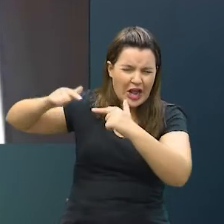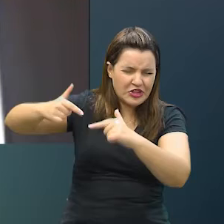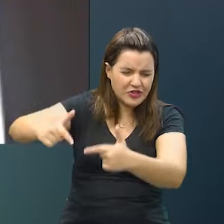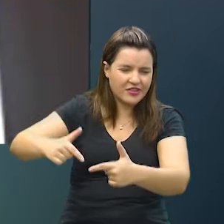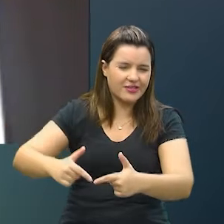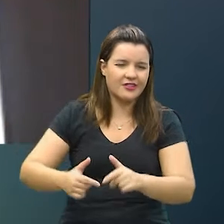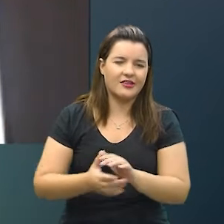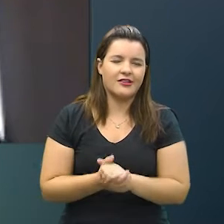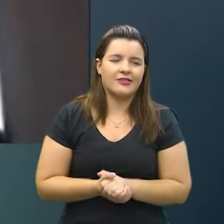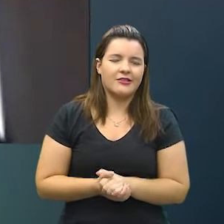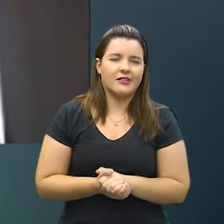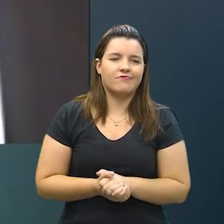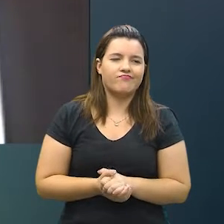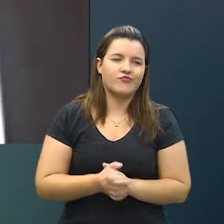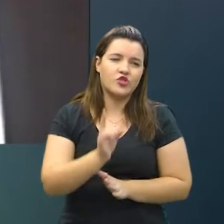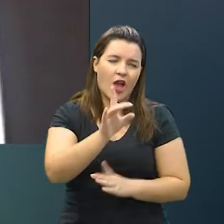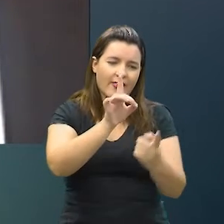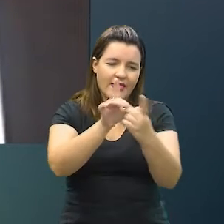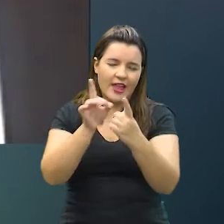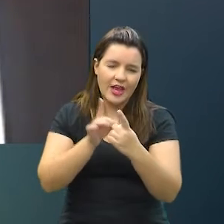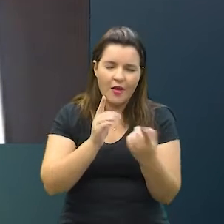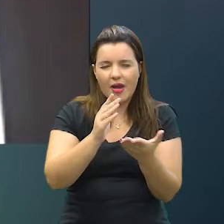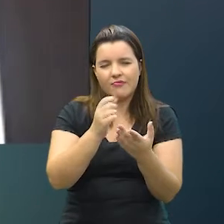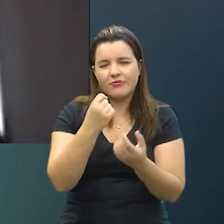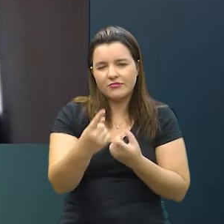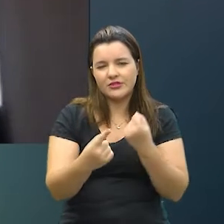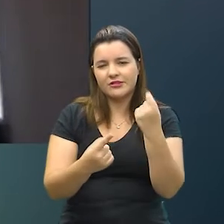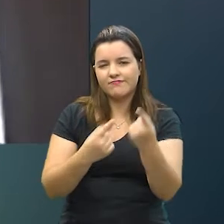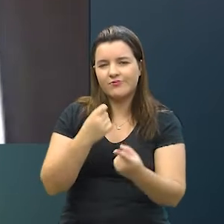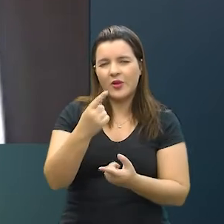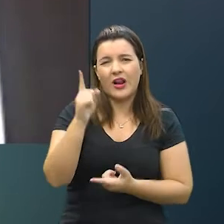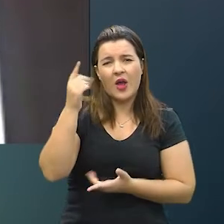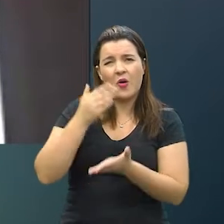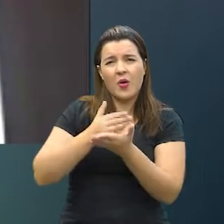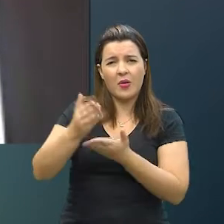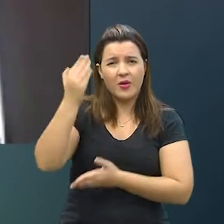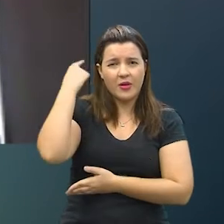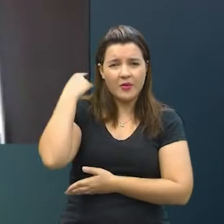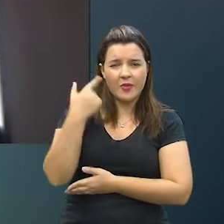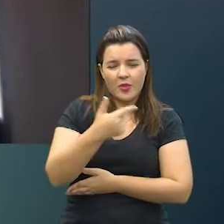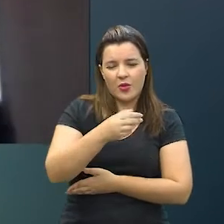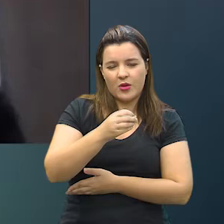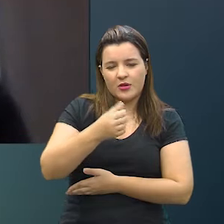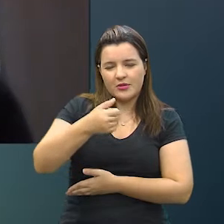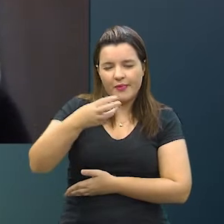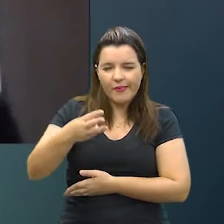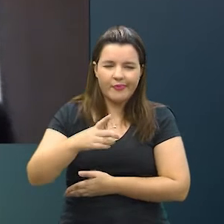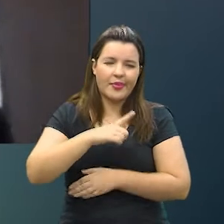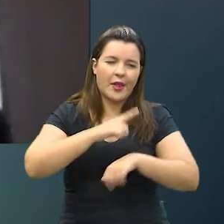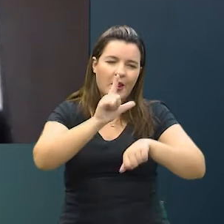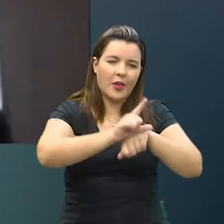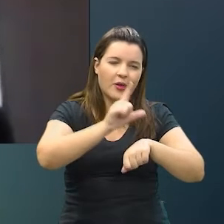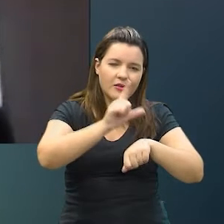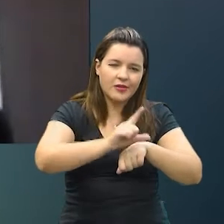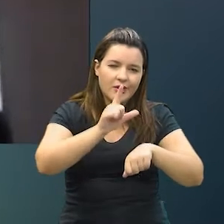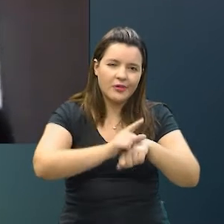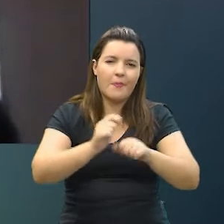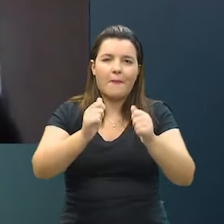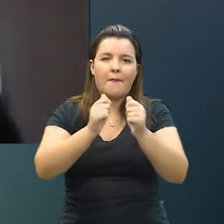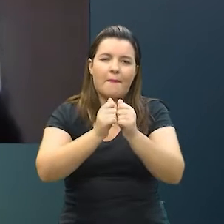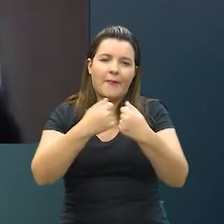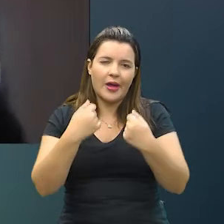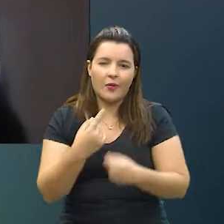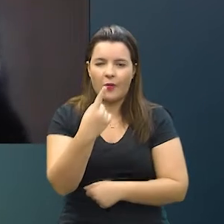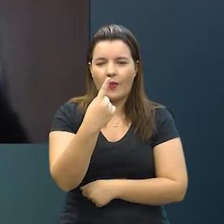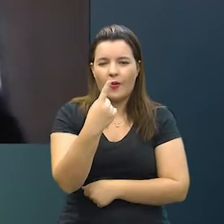com vários setores. Então a gente atuava no início, lá em 2013, com varejo, né, aí seria